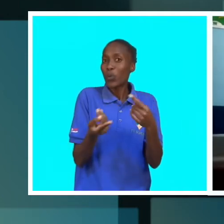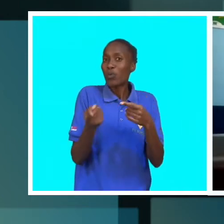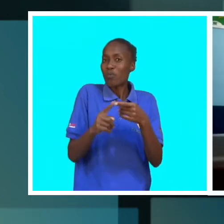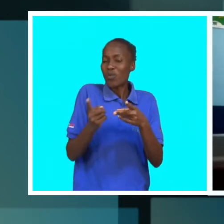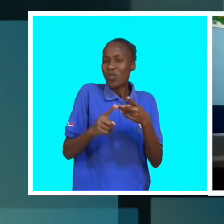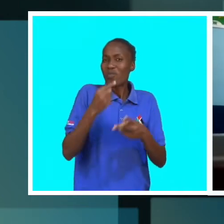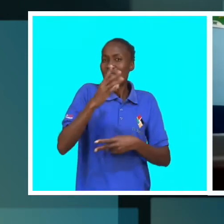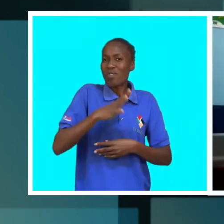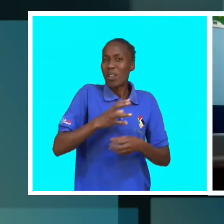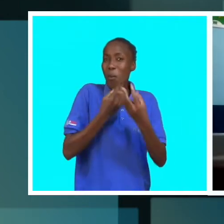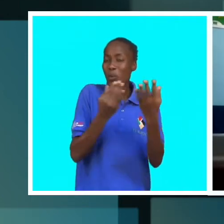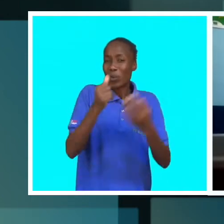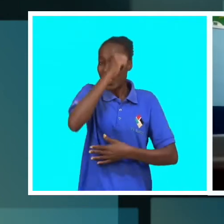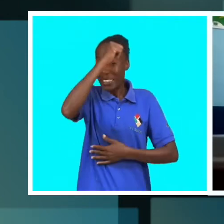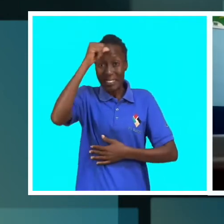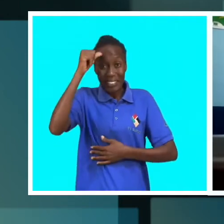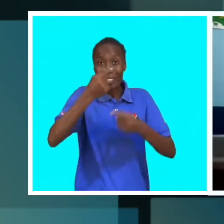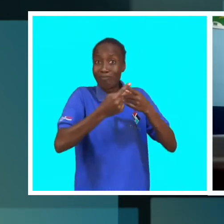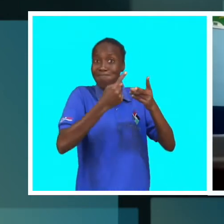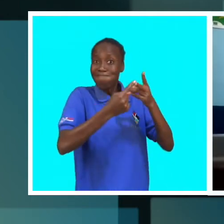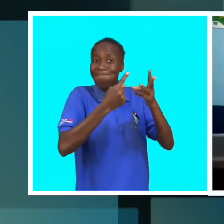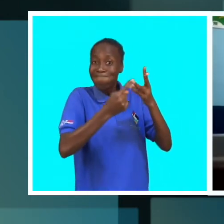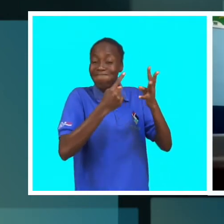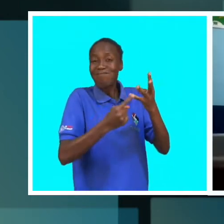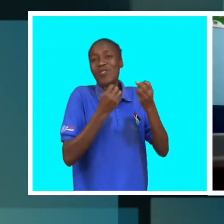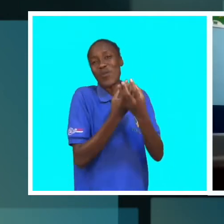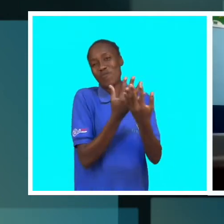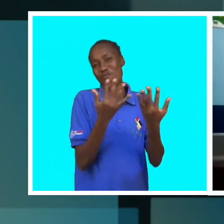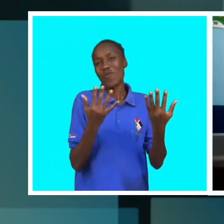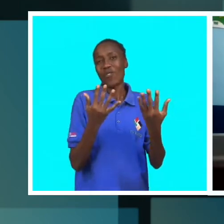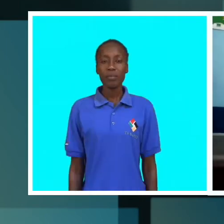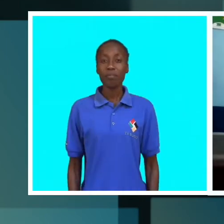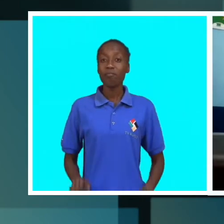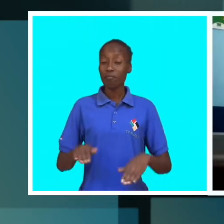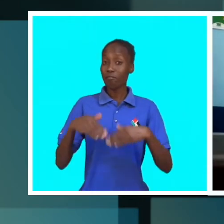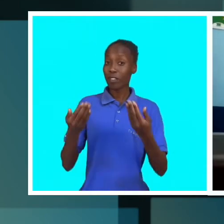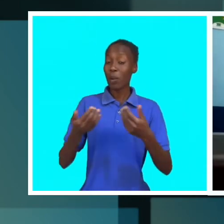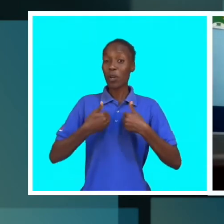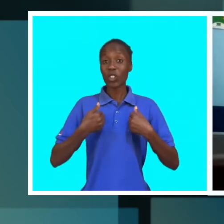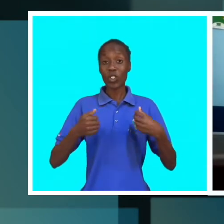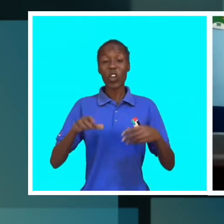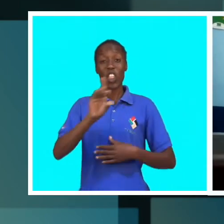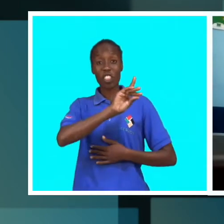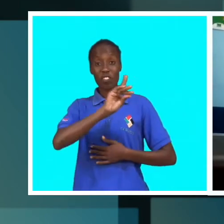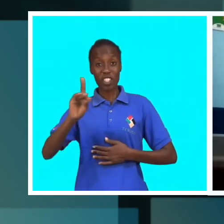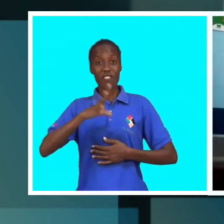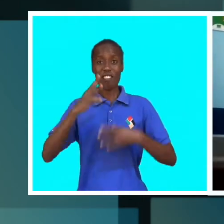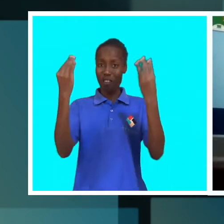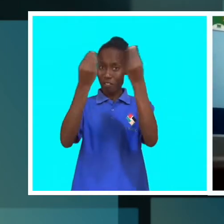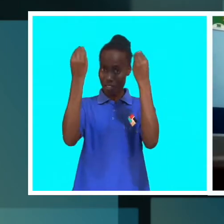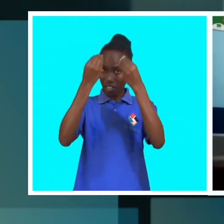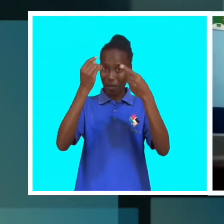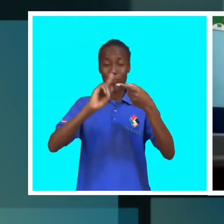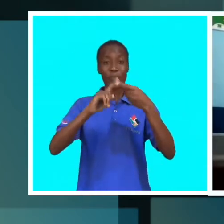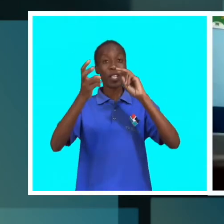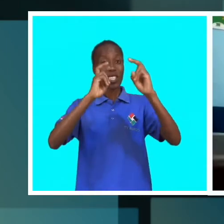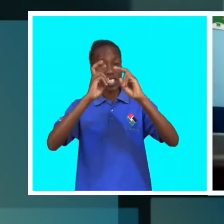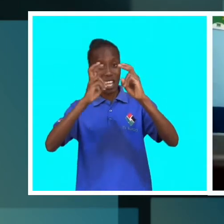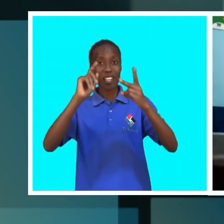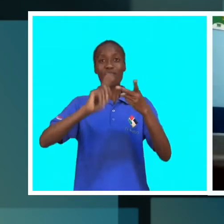outros. É muito difícil mencionar que são um leque de 25 cursos. Para o jogo de condociência, temos mais aderência no ponto da necessidade